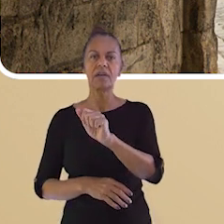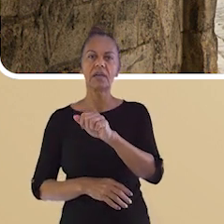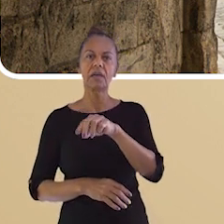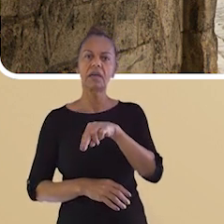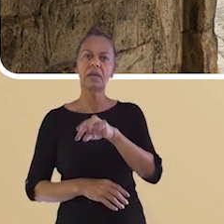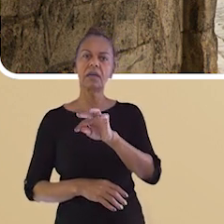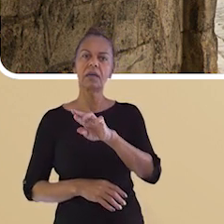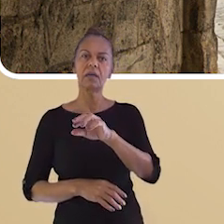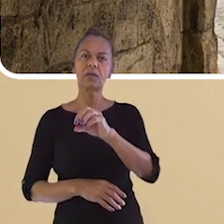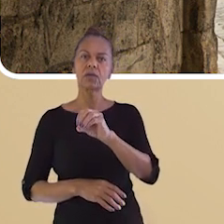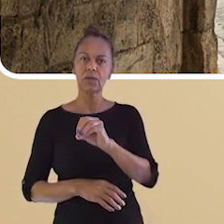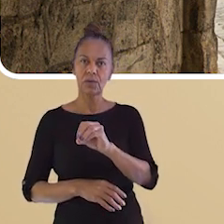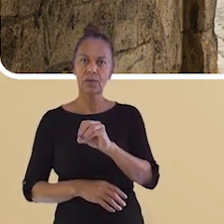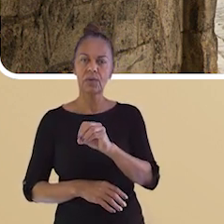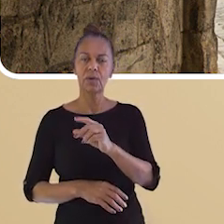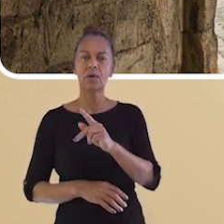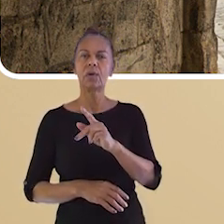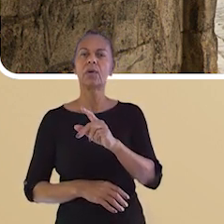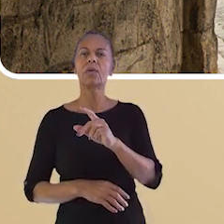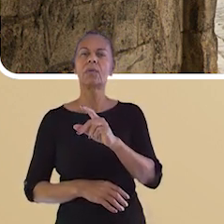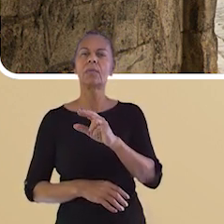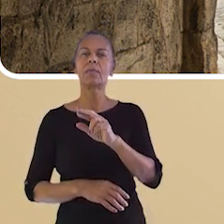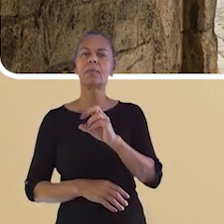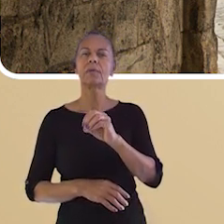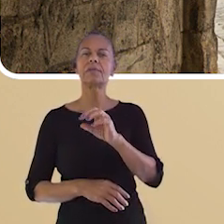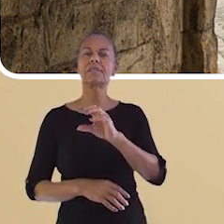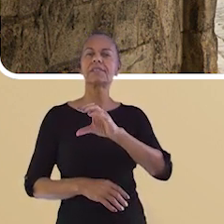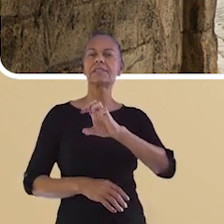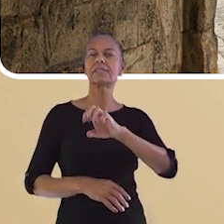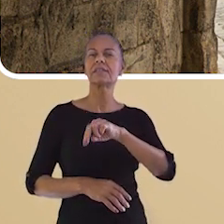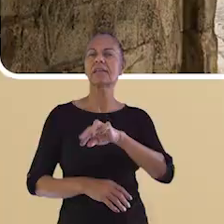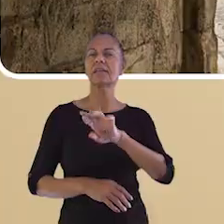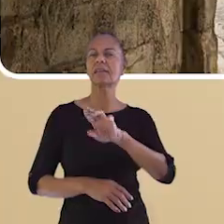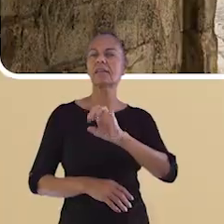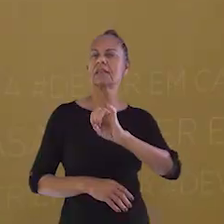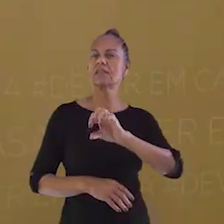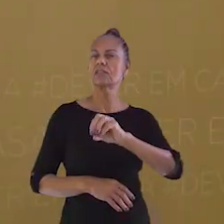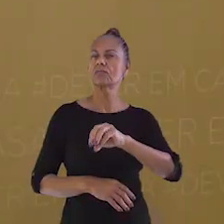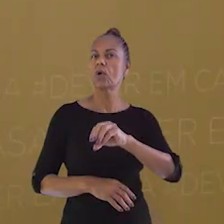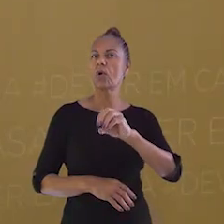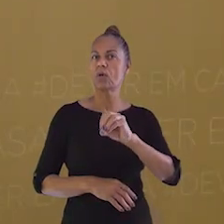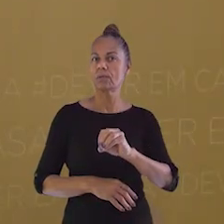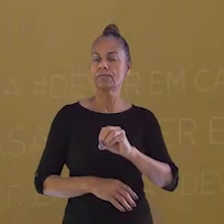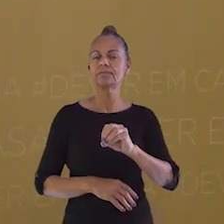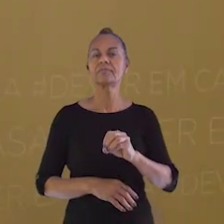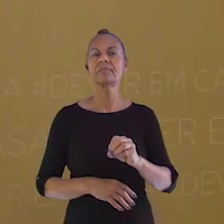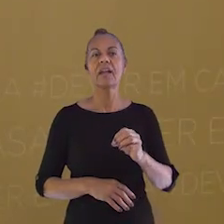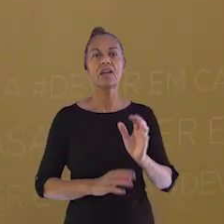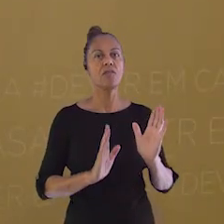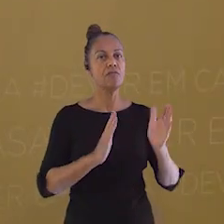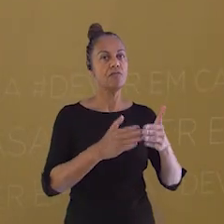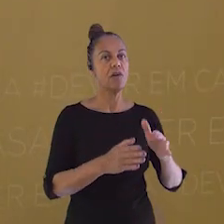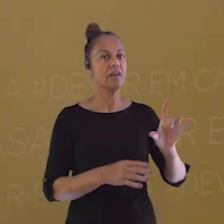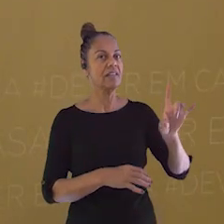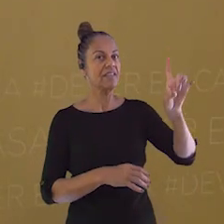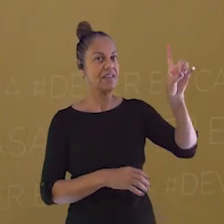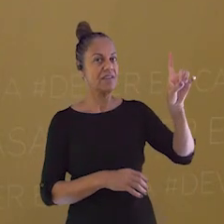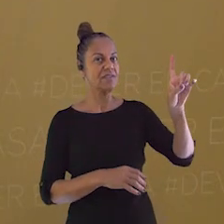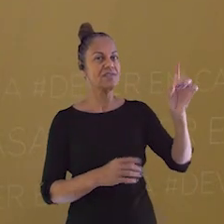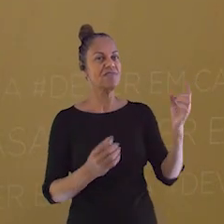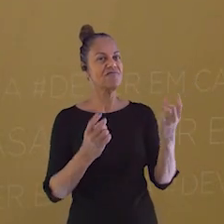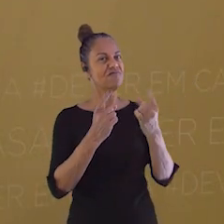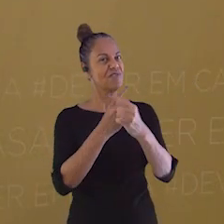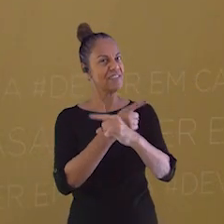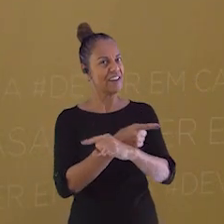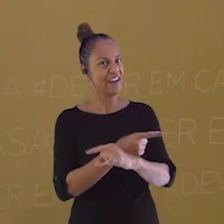antropocentrismo e o que é focado em Deus é chamado de teocentrismo. E eu realmente precisei explicar tudo